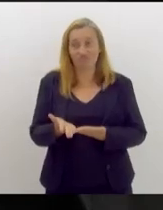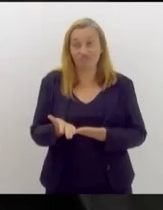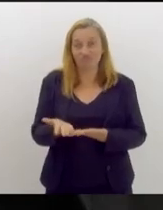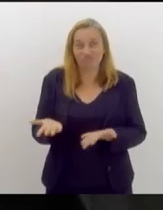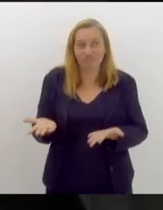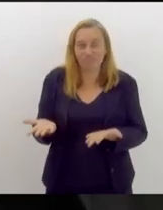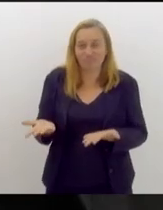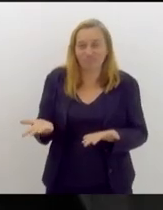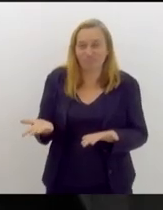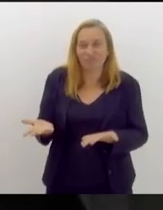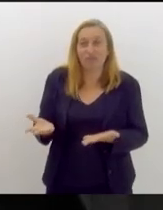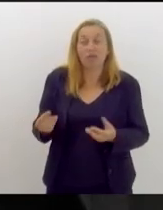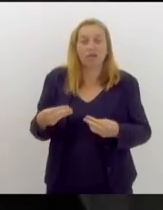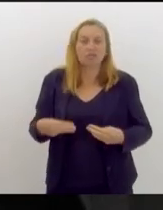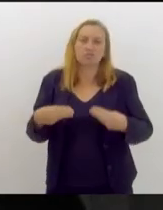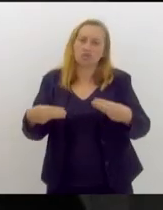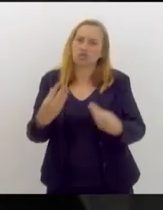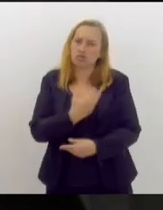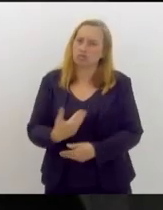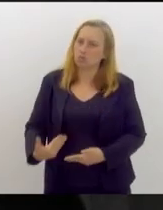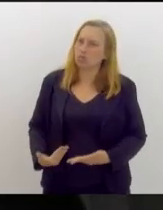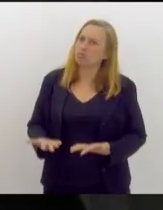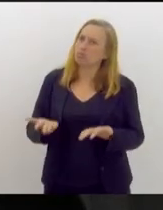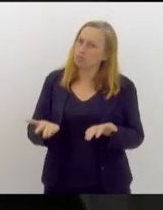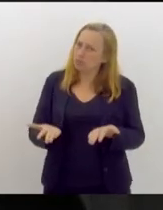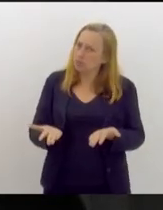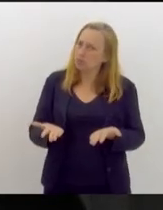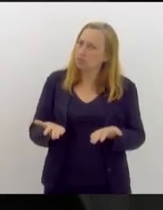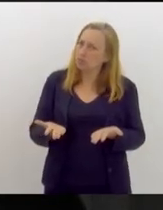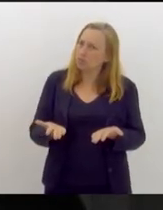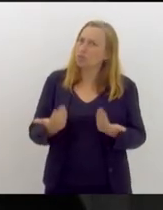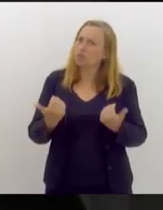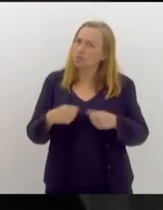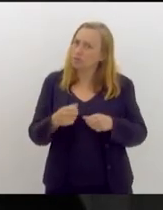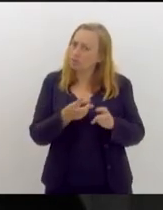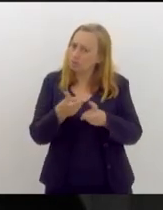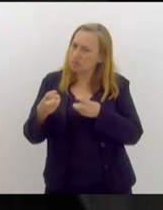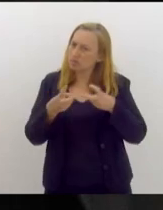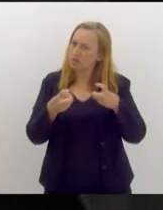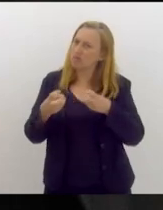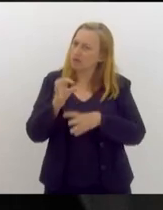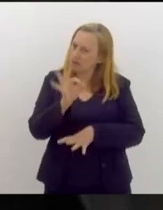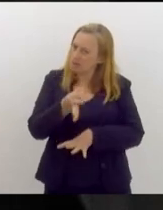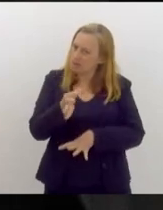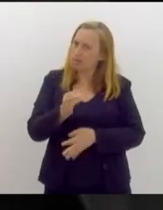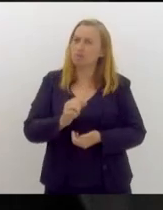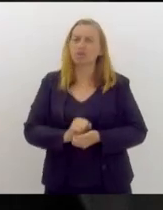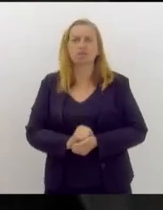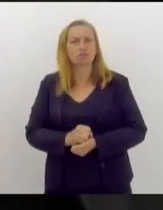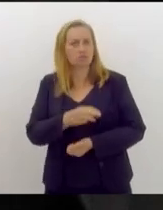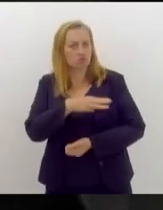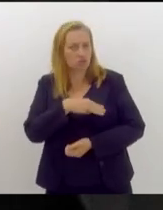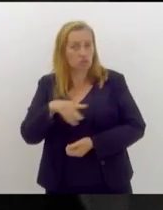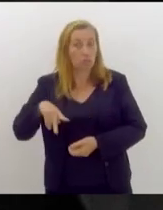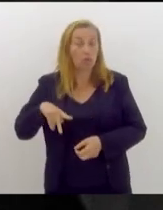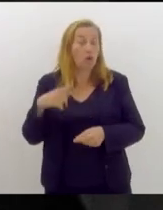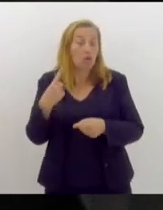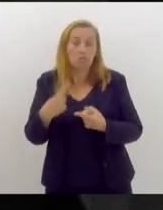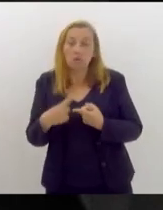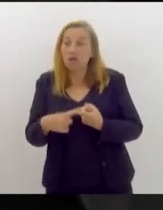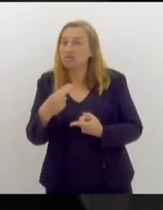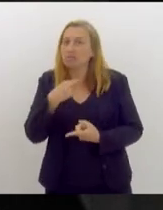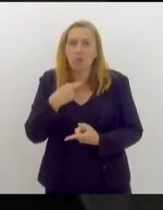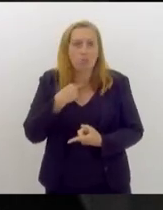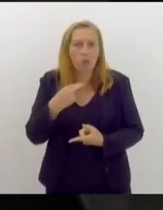os Ministérios públicos apurarem isso detalhadamente porque isso não pode